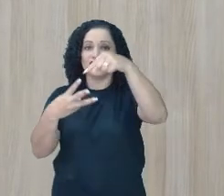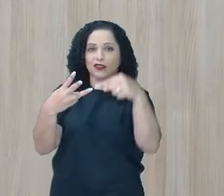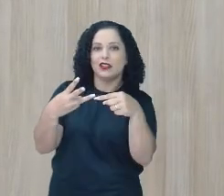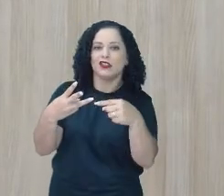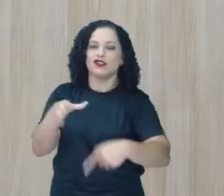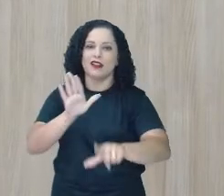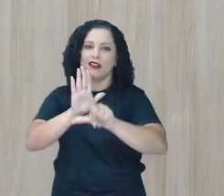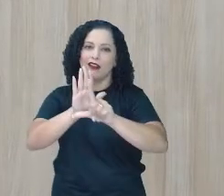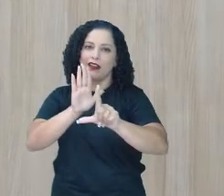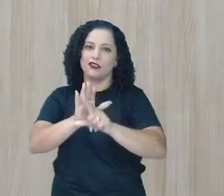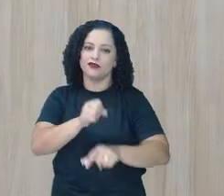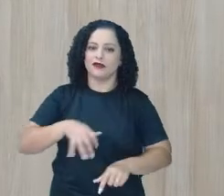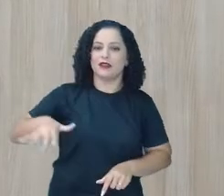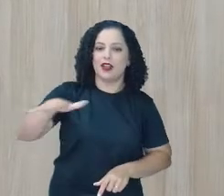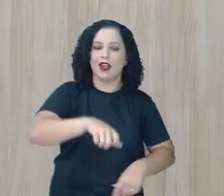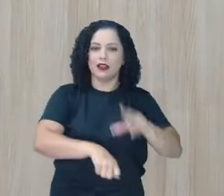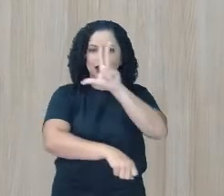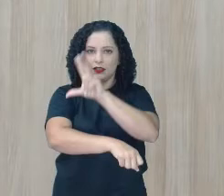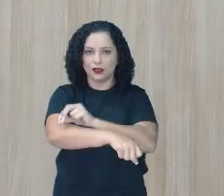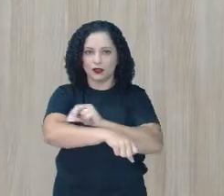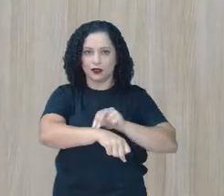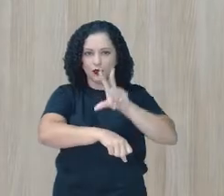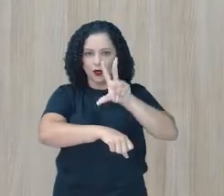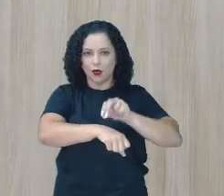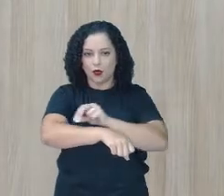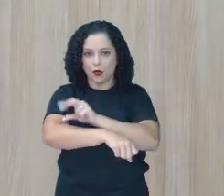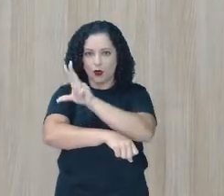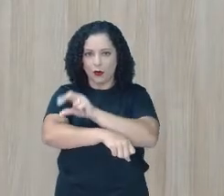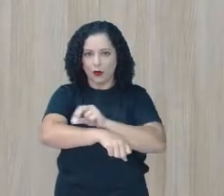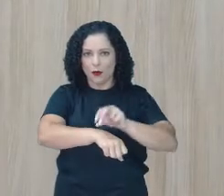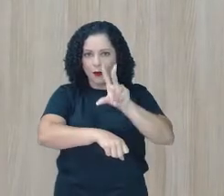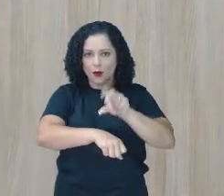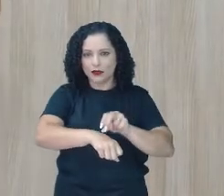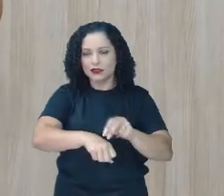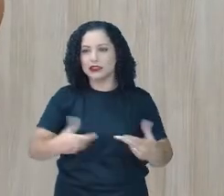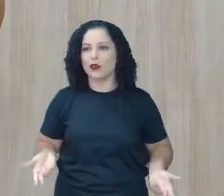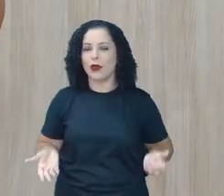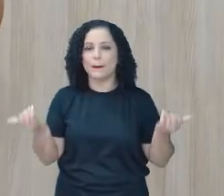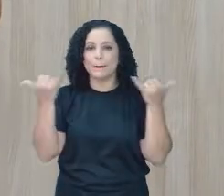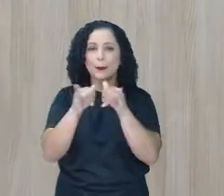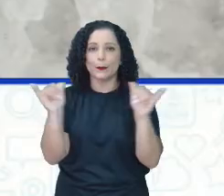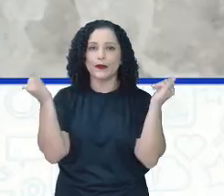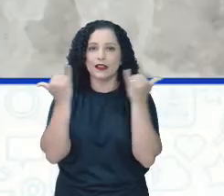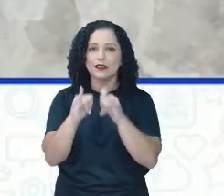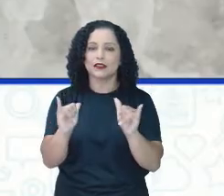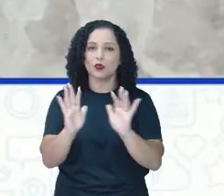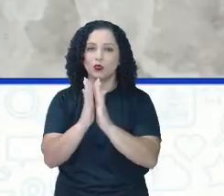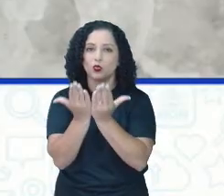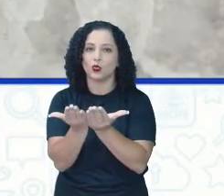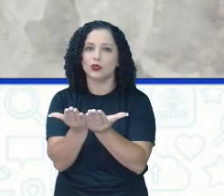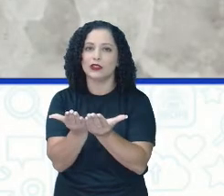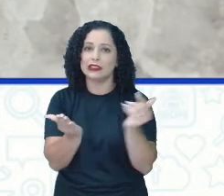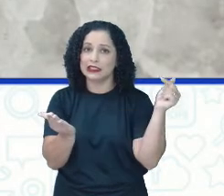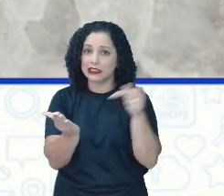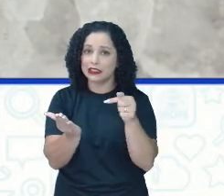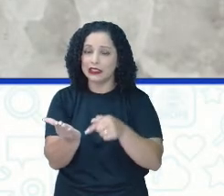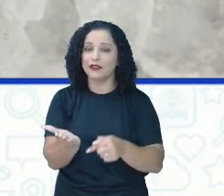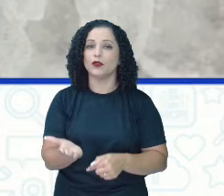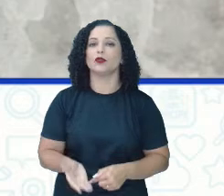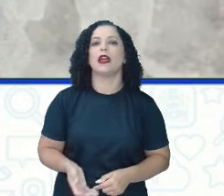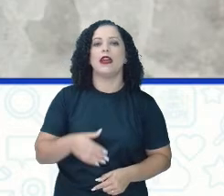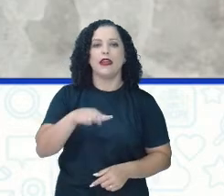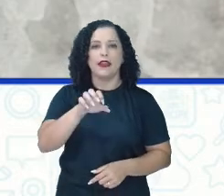da robótica que a gente vai conversando aqui mais na frente. Ó, a publicação de Eu, Robô aconteceu na década de 50, mais precisamente